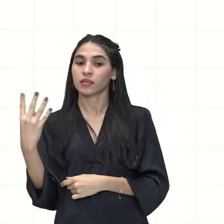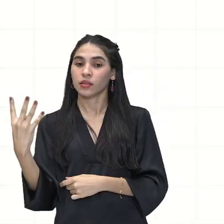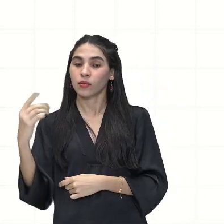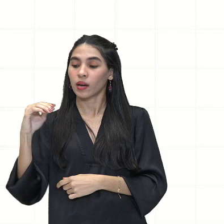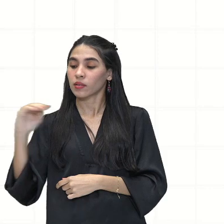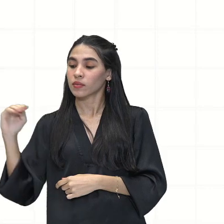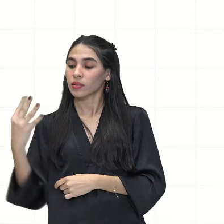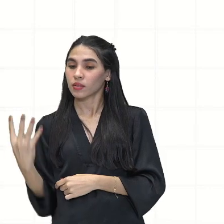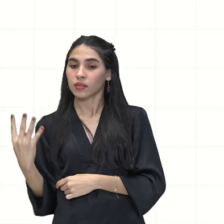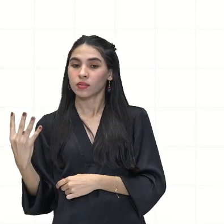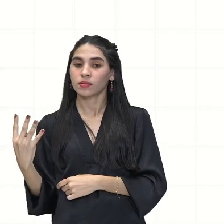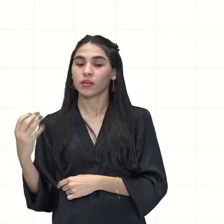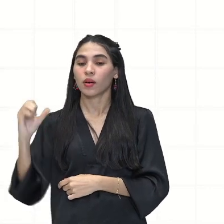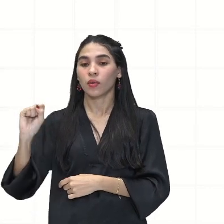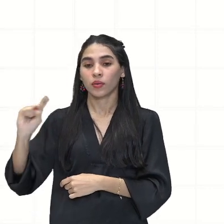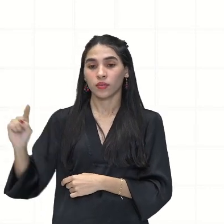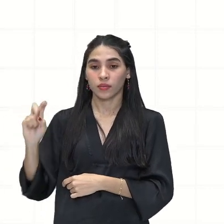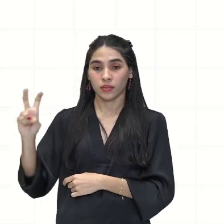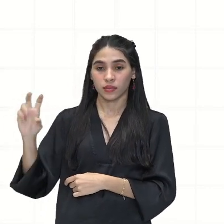por 4, deu